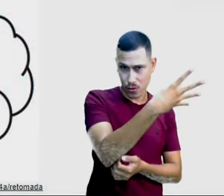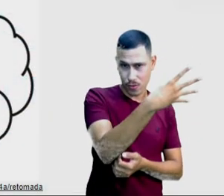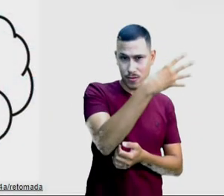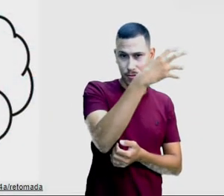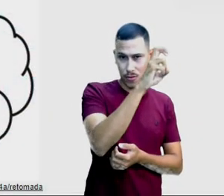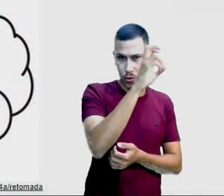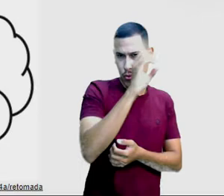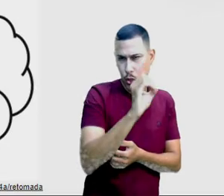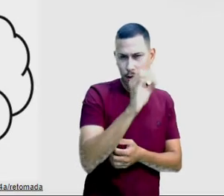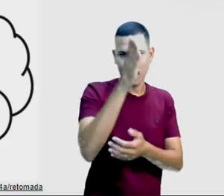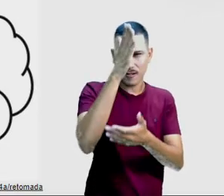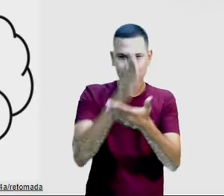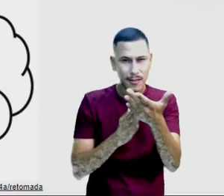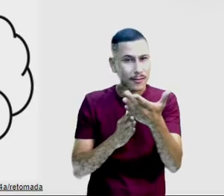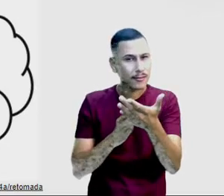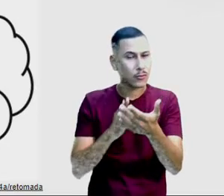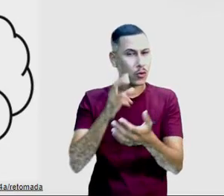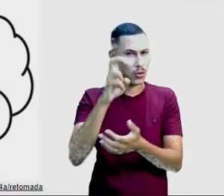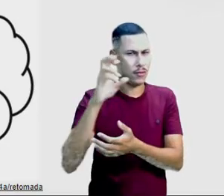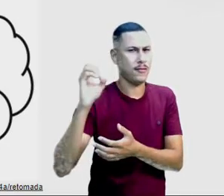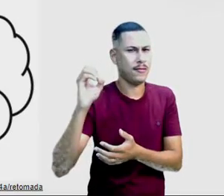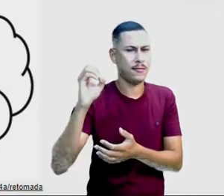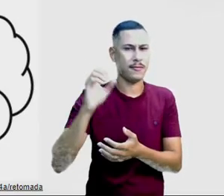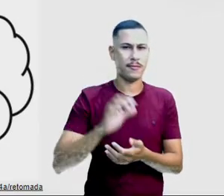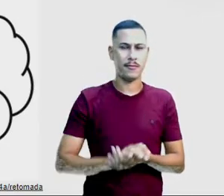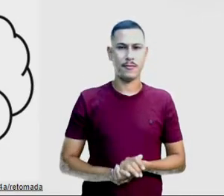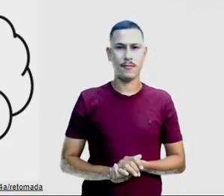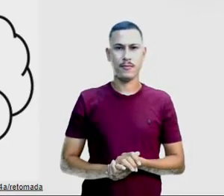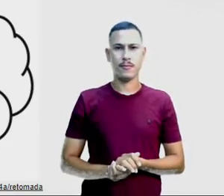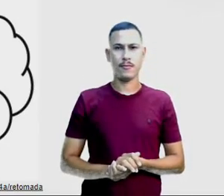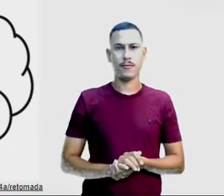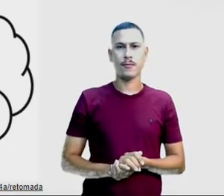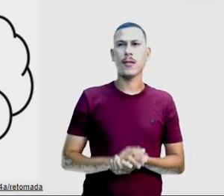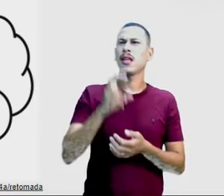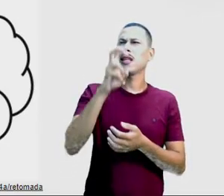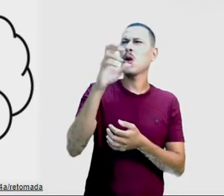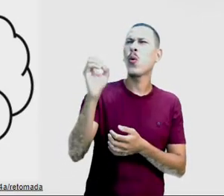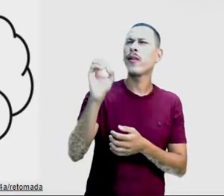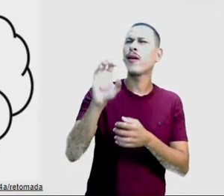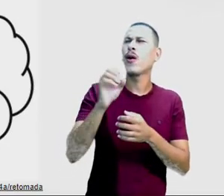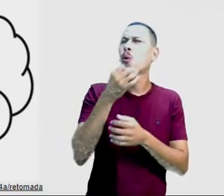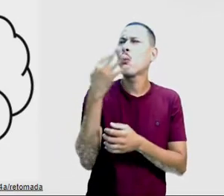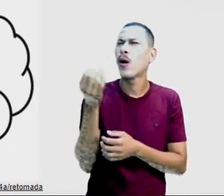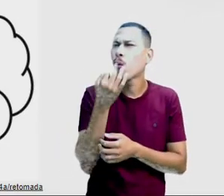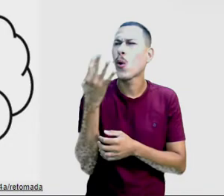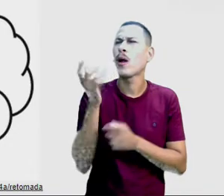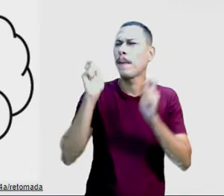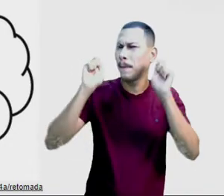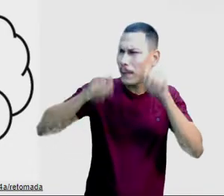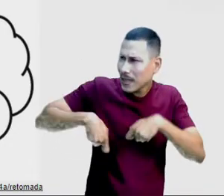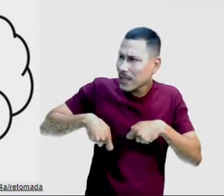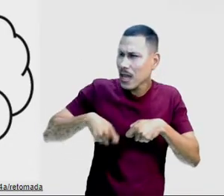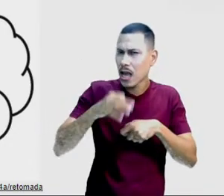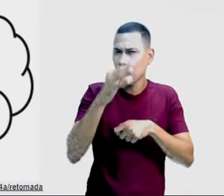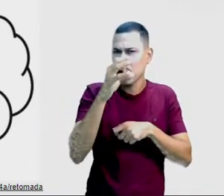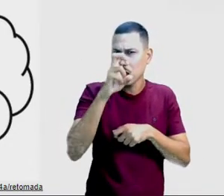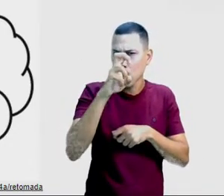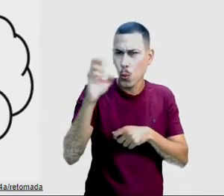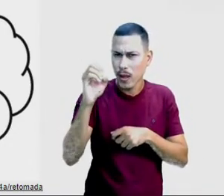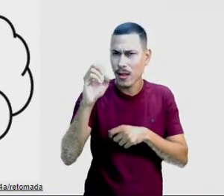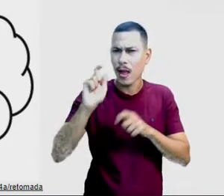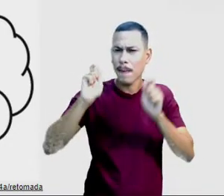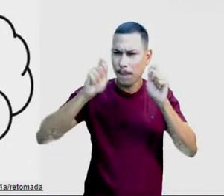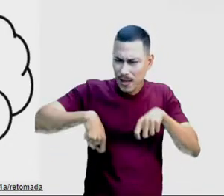450 dividido por 50. Quantos de 50 eu vou precisar para fazer 450? Eu vou